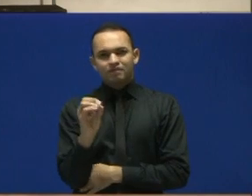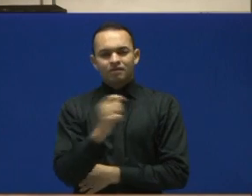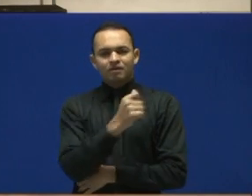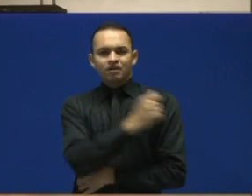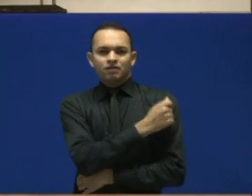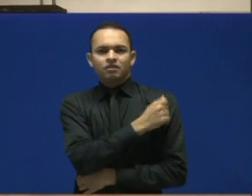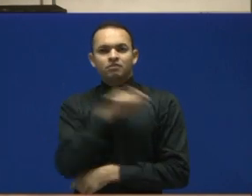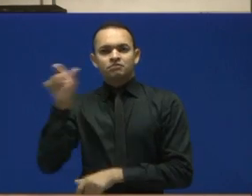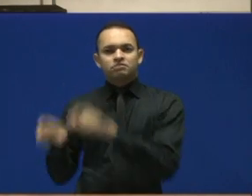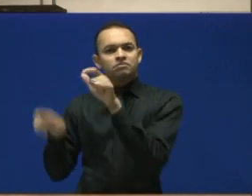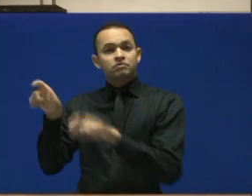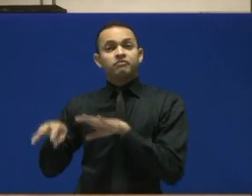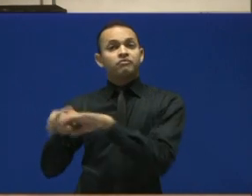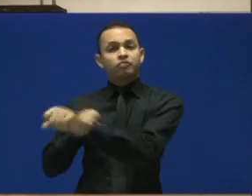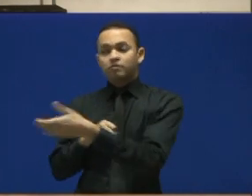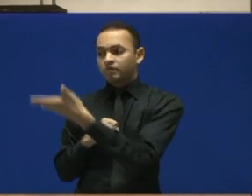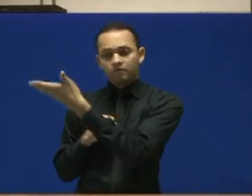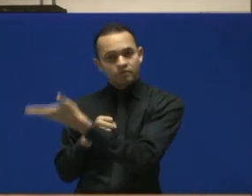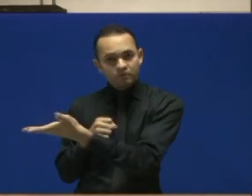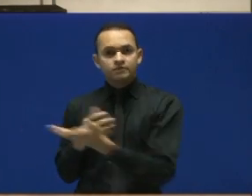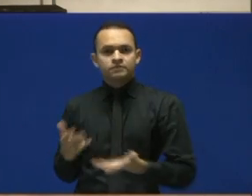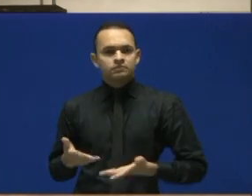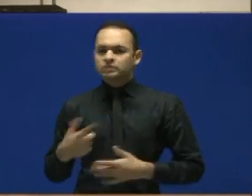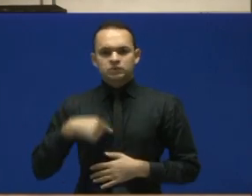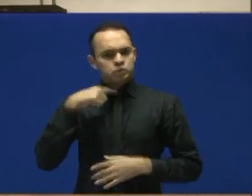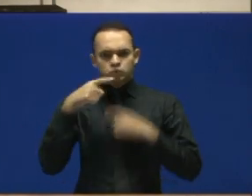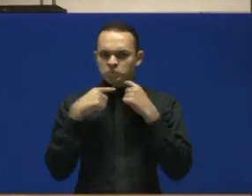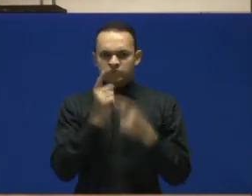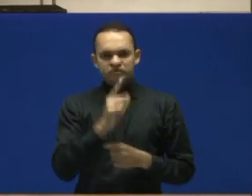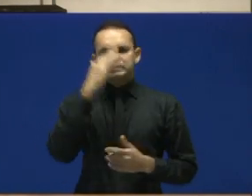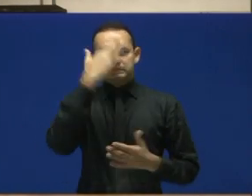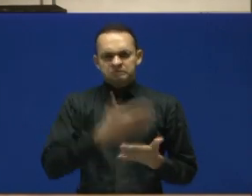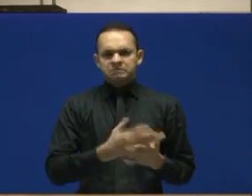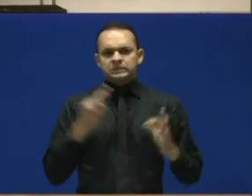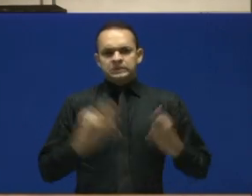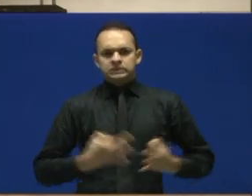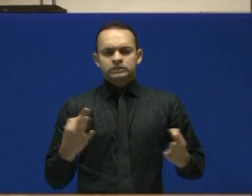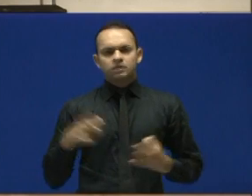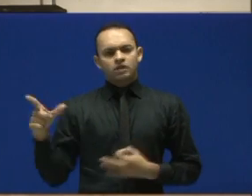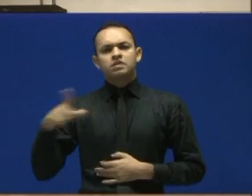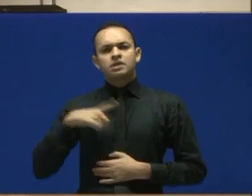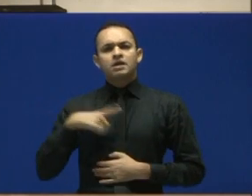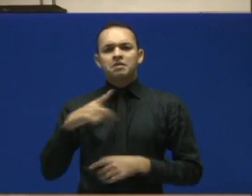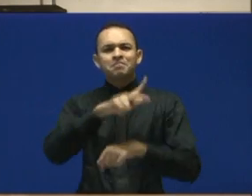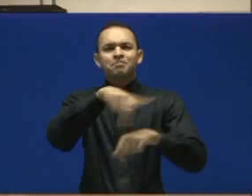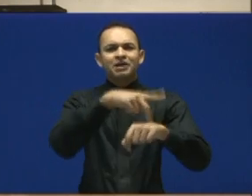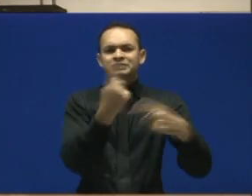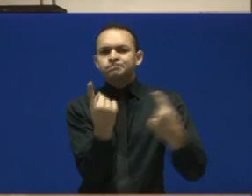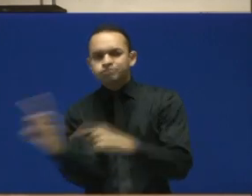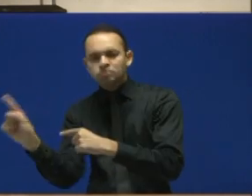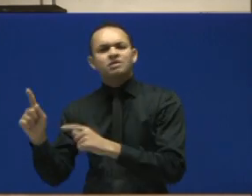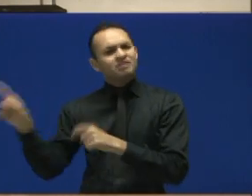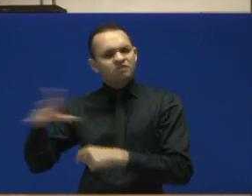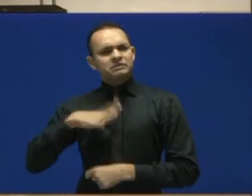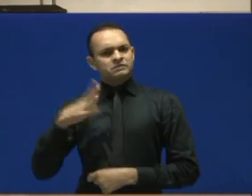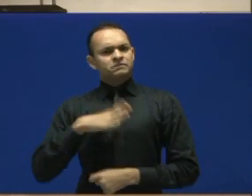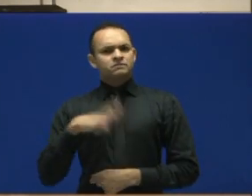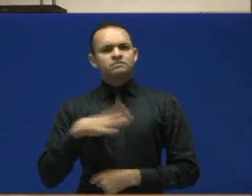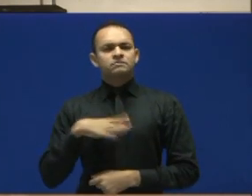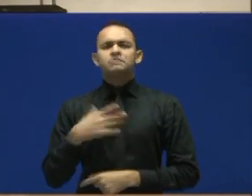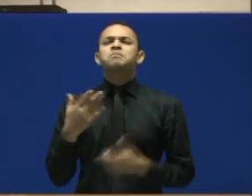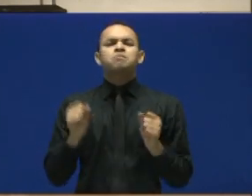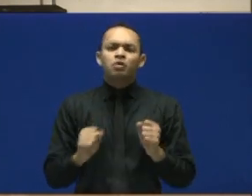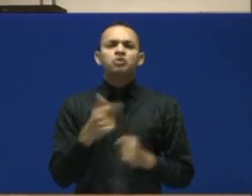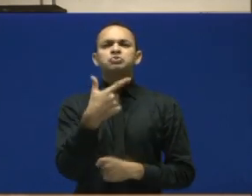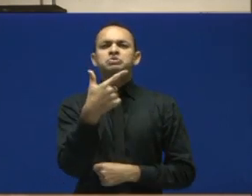dúvida prontos a enfrentar os desafios desse país poderia estar formando 280 ou 500 jovens